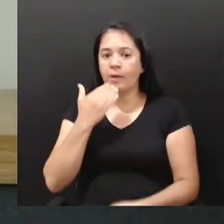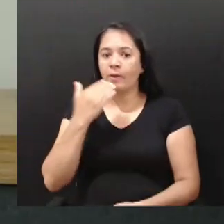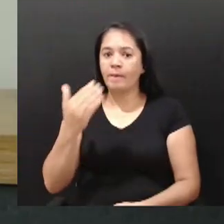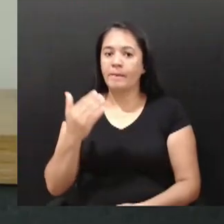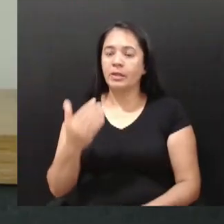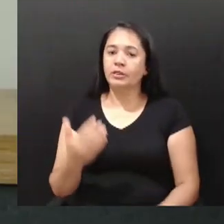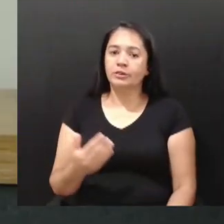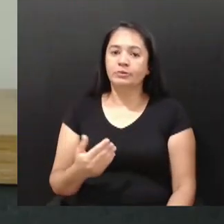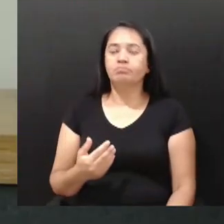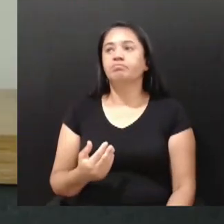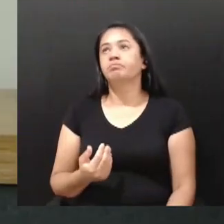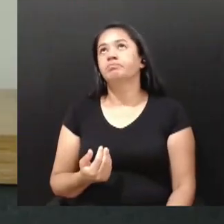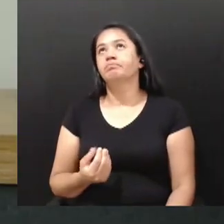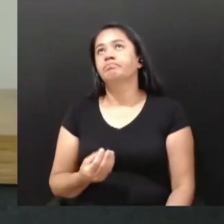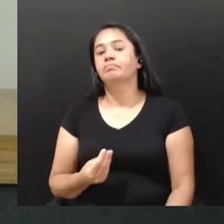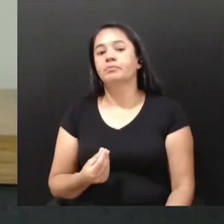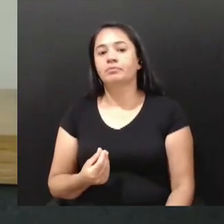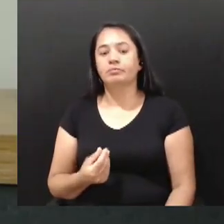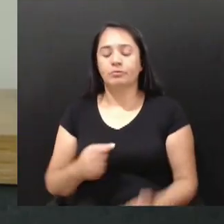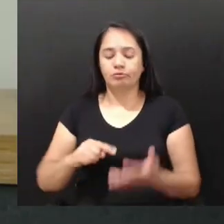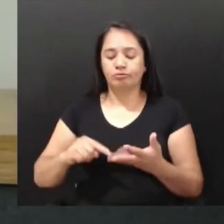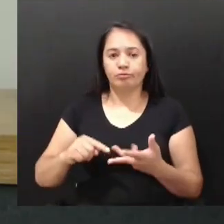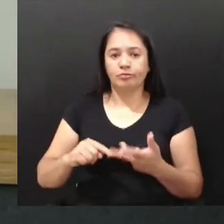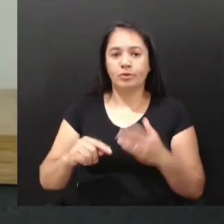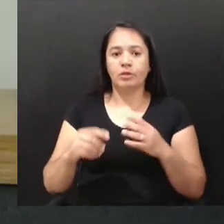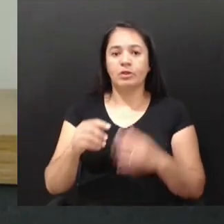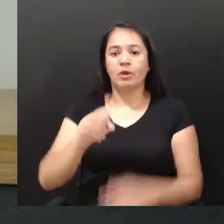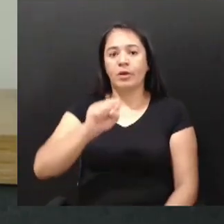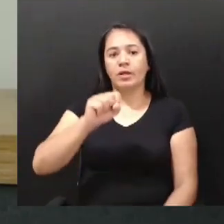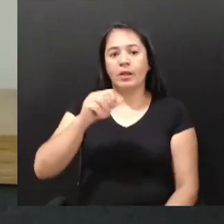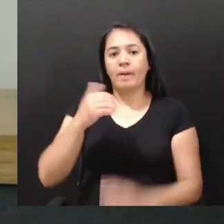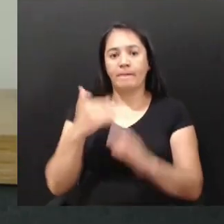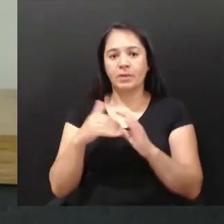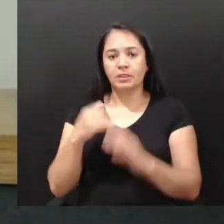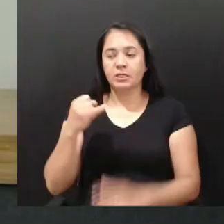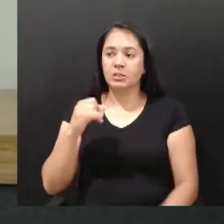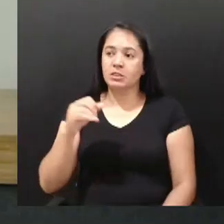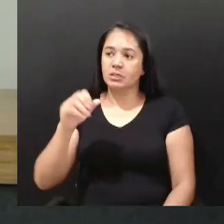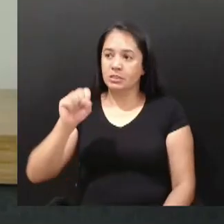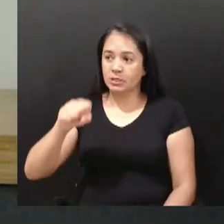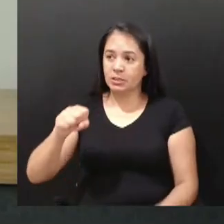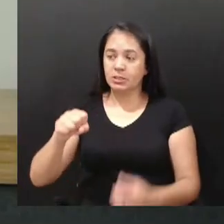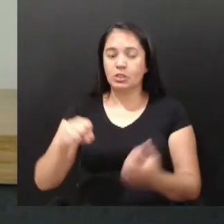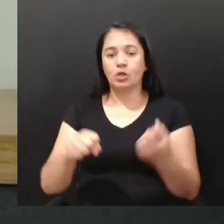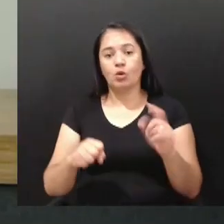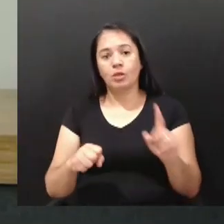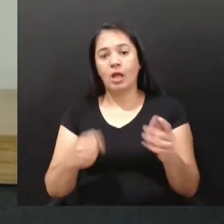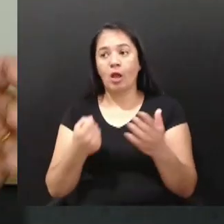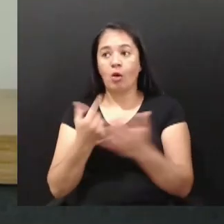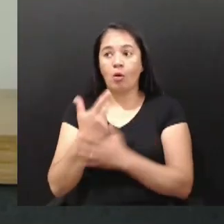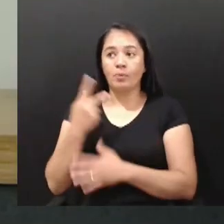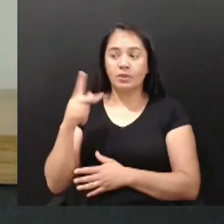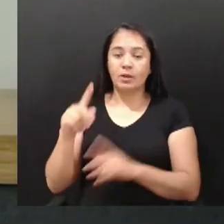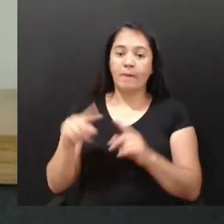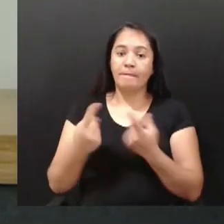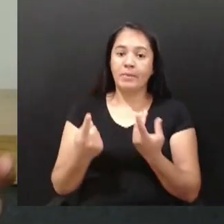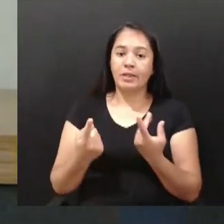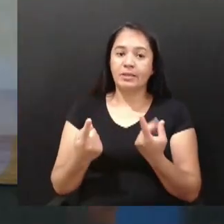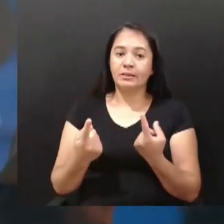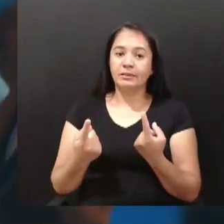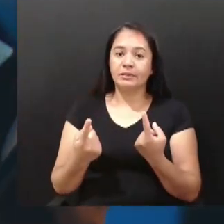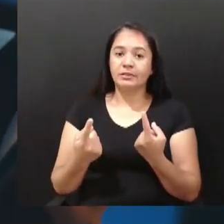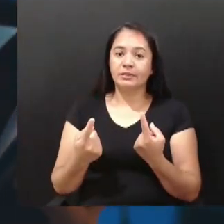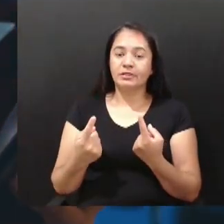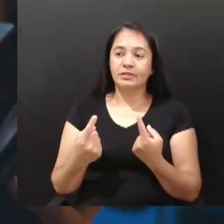vai, enfim, te mandar um SMS para você responder se sim ou não, se a compra é sua. Então, como o cartão de crédito já é o que a gente tem no mercado há